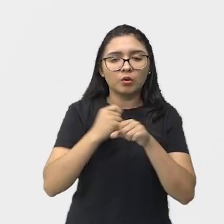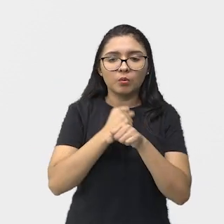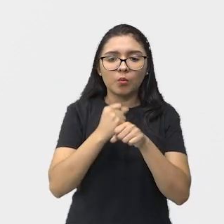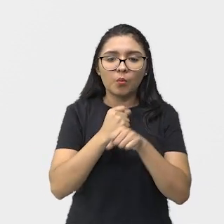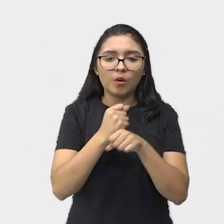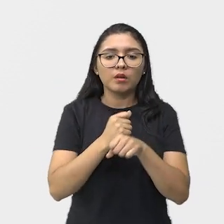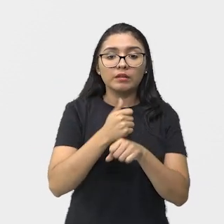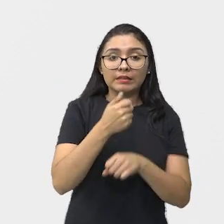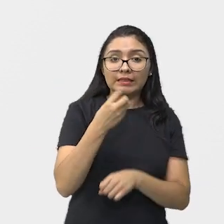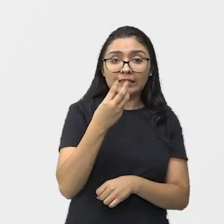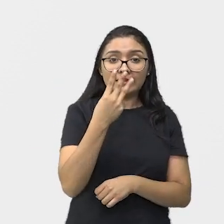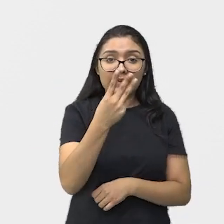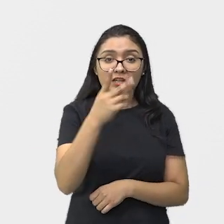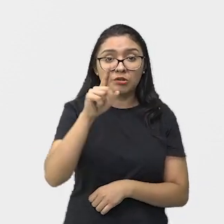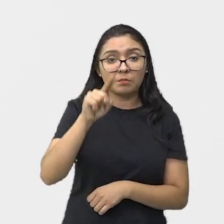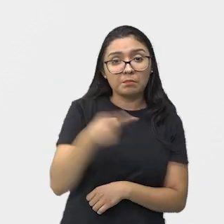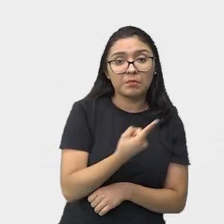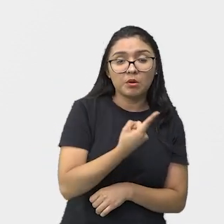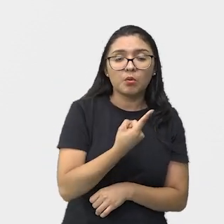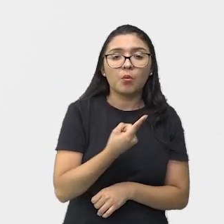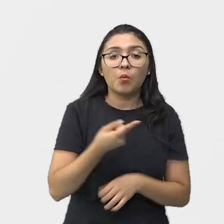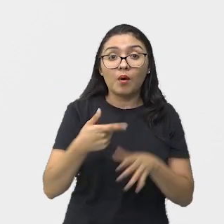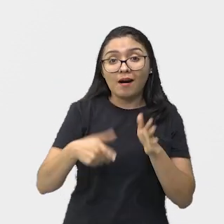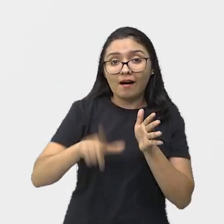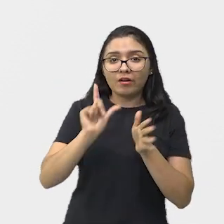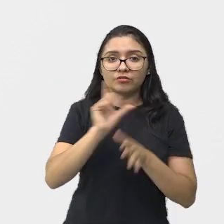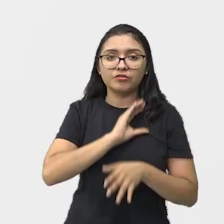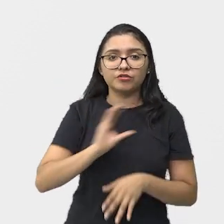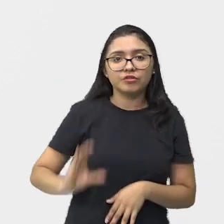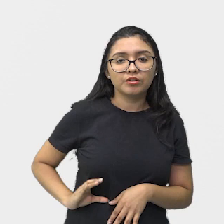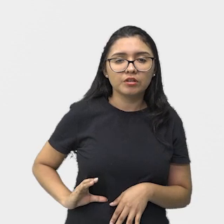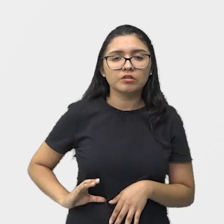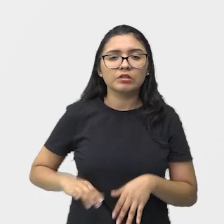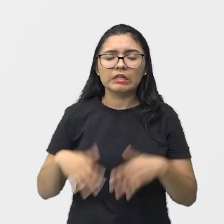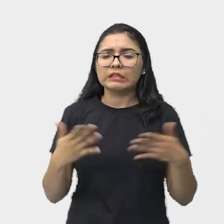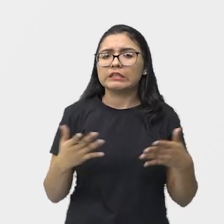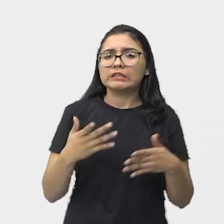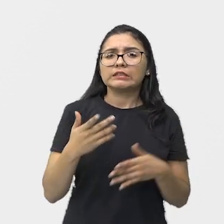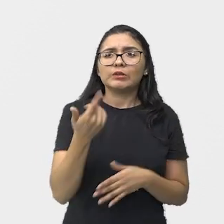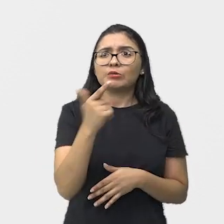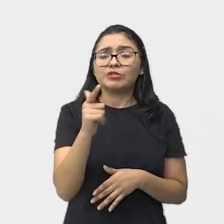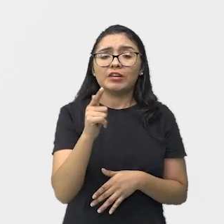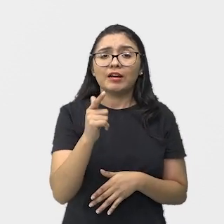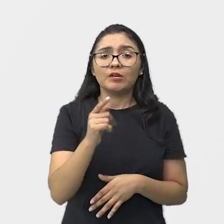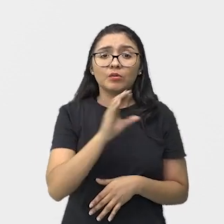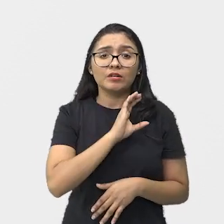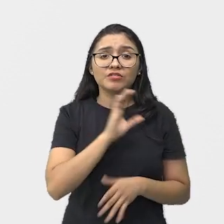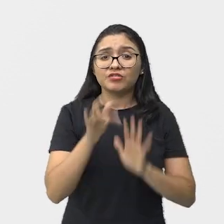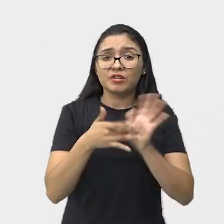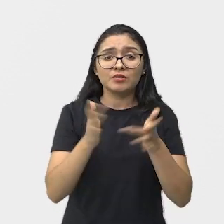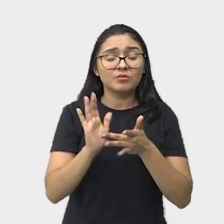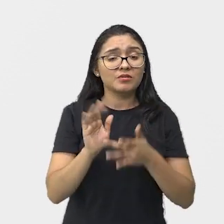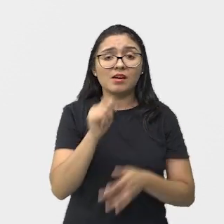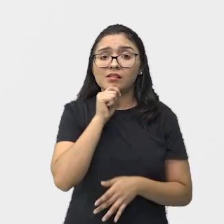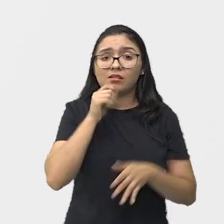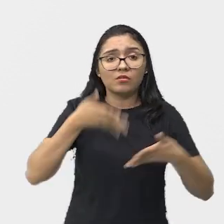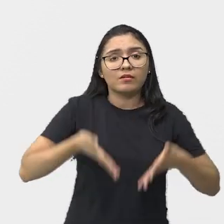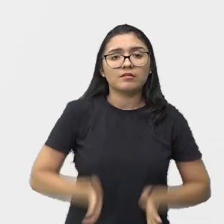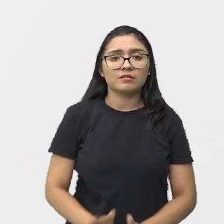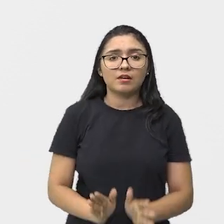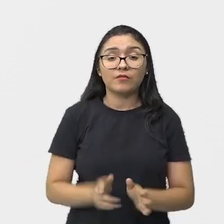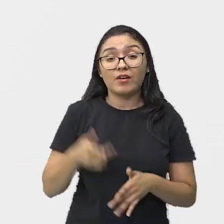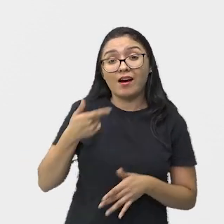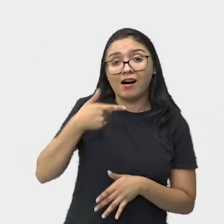de 3000 a.C., então, Cristo ainda nem havia nascido, era 3000